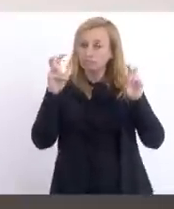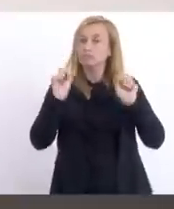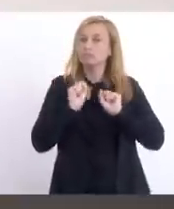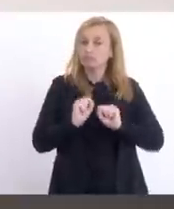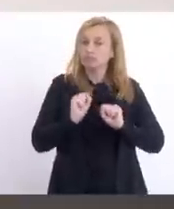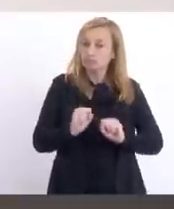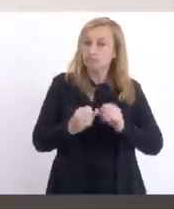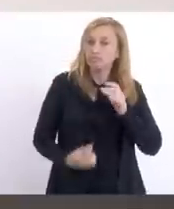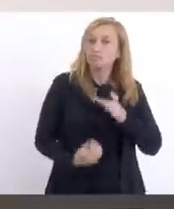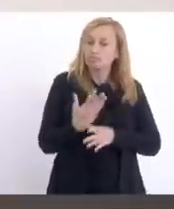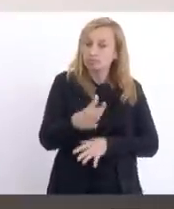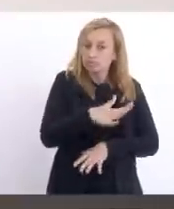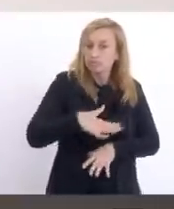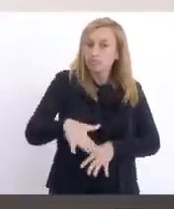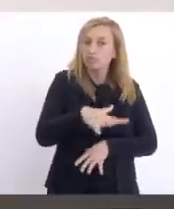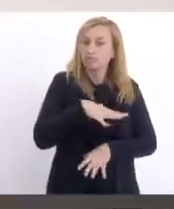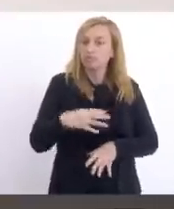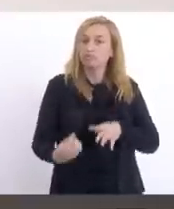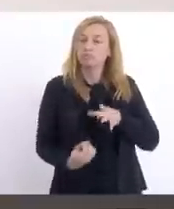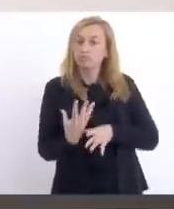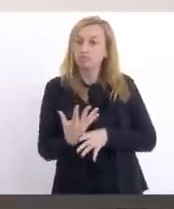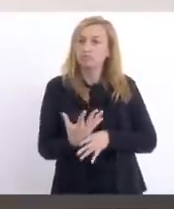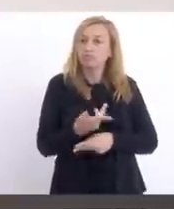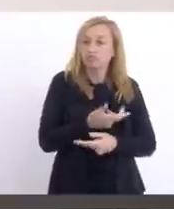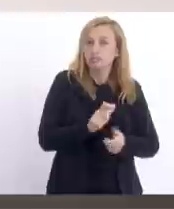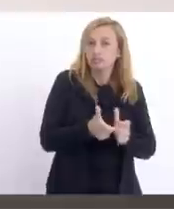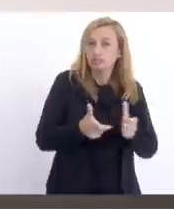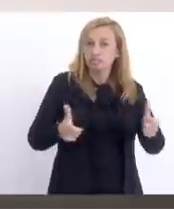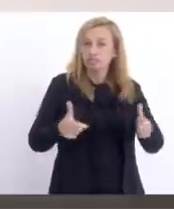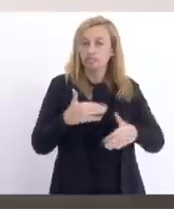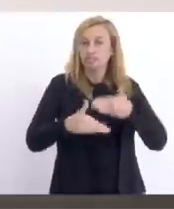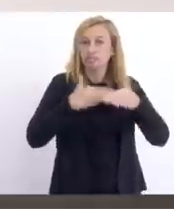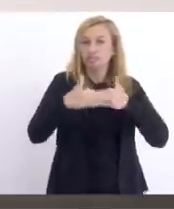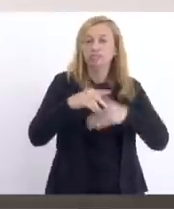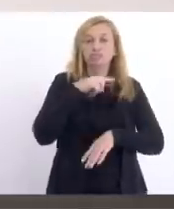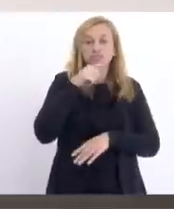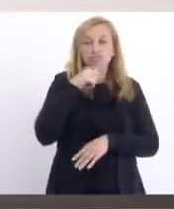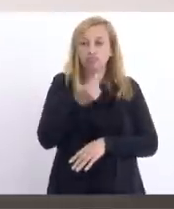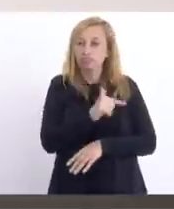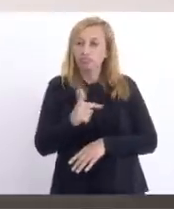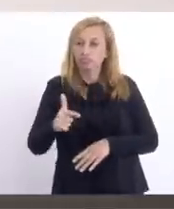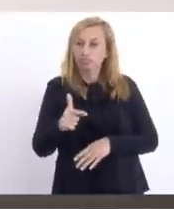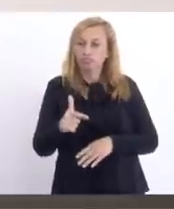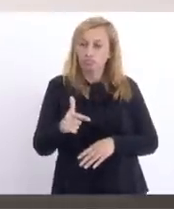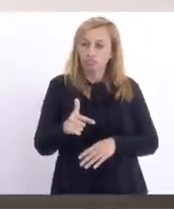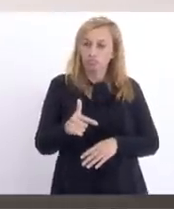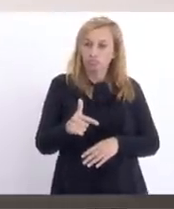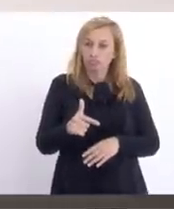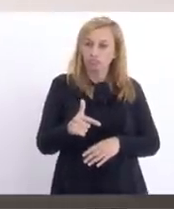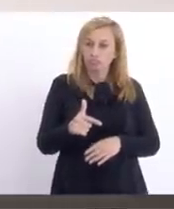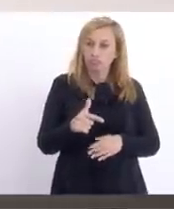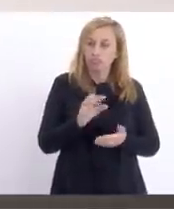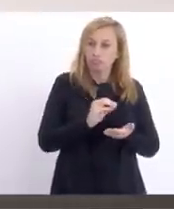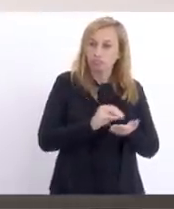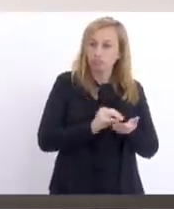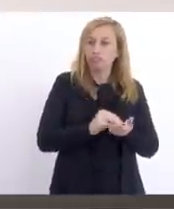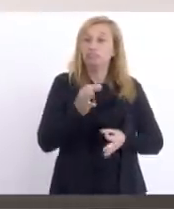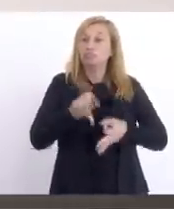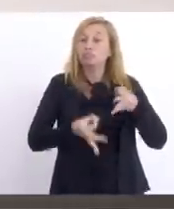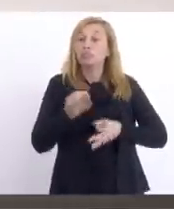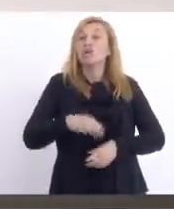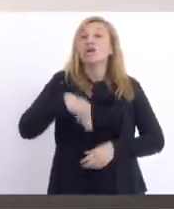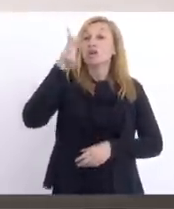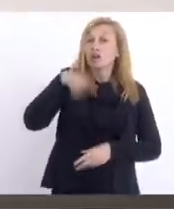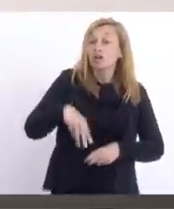para o setor produtivo um grande desgaste e, sem dúvida nenhuma, uma inquietude jurídica. Quem poderia